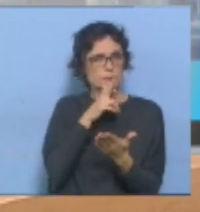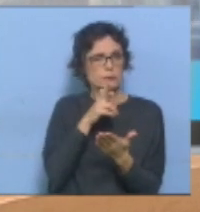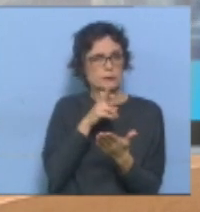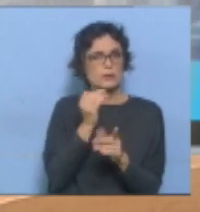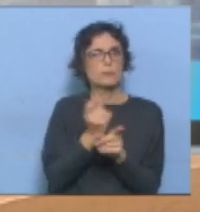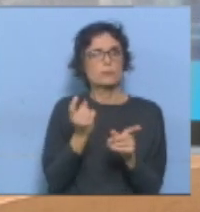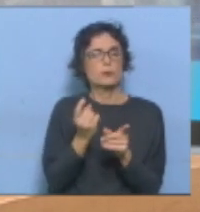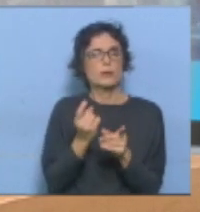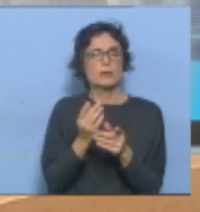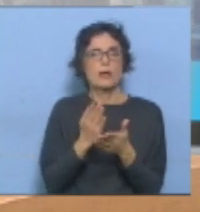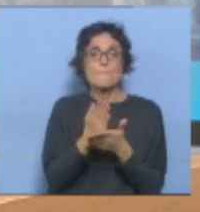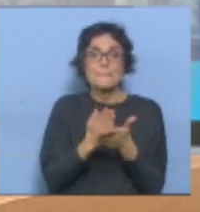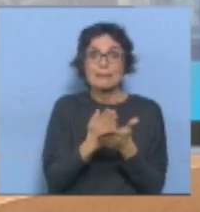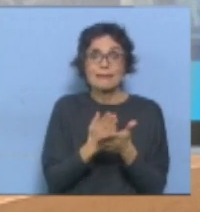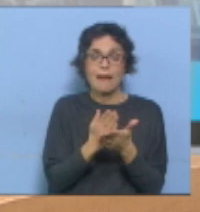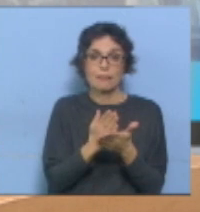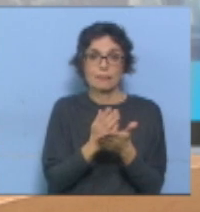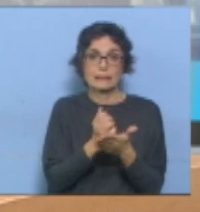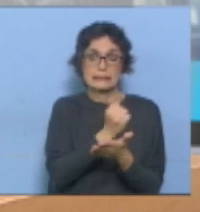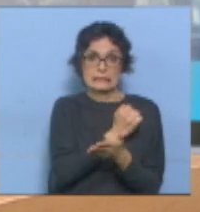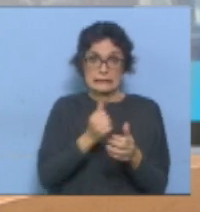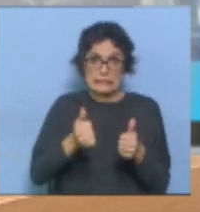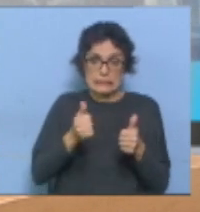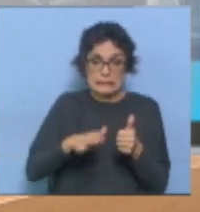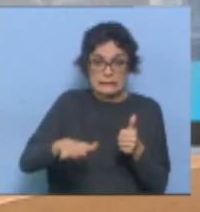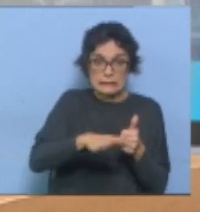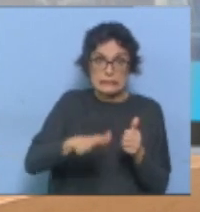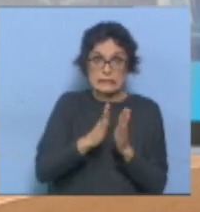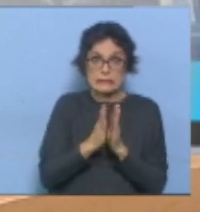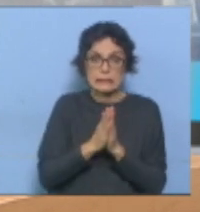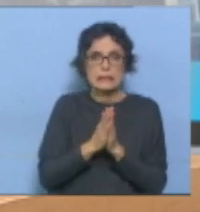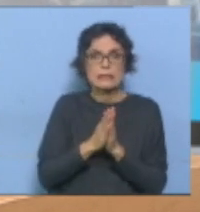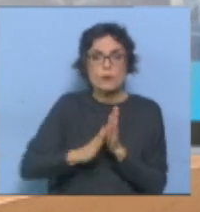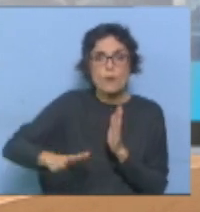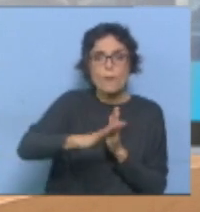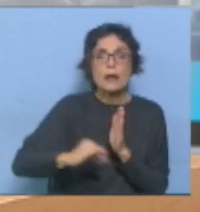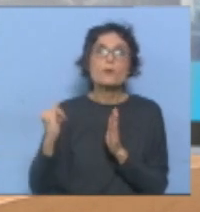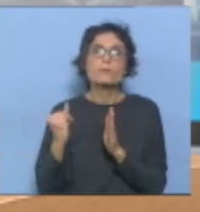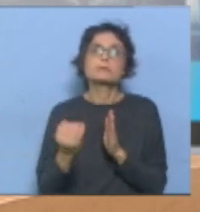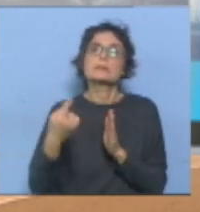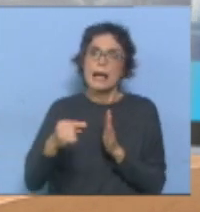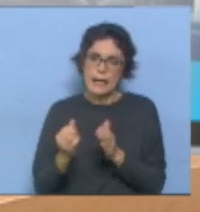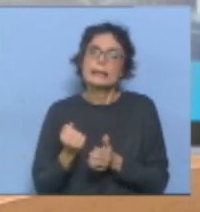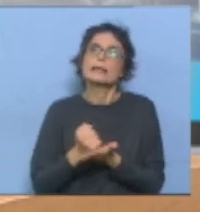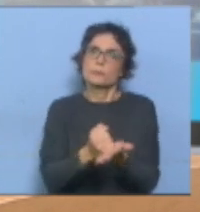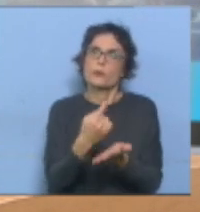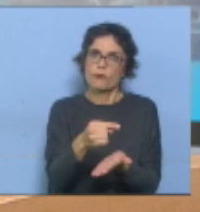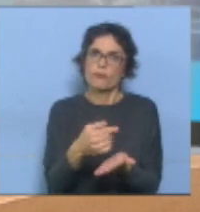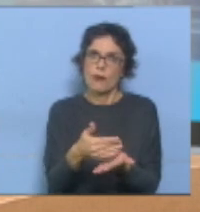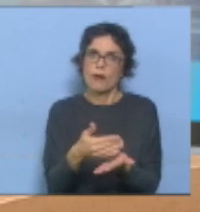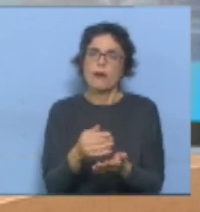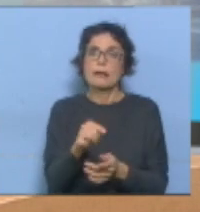metade das paróquias tem na sua área geográfica um apoio de uma instituição. E isso é muito bom, como